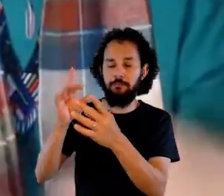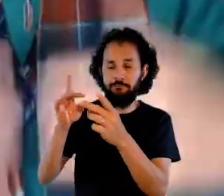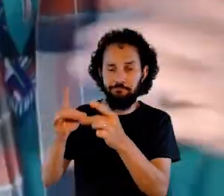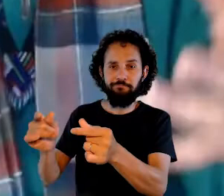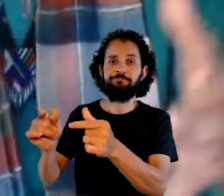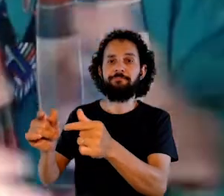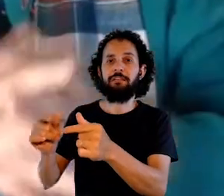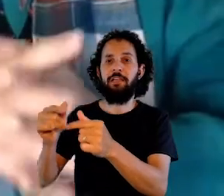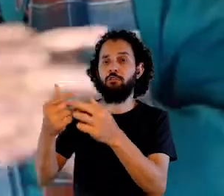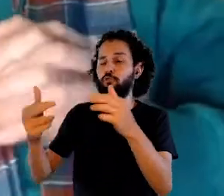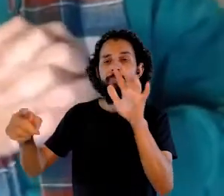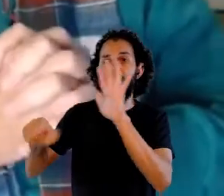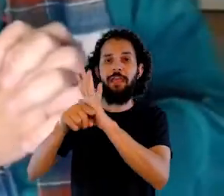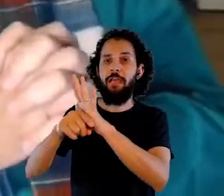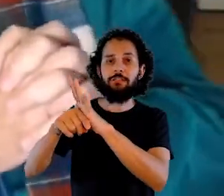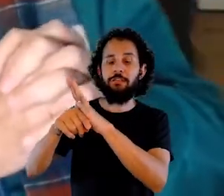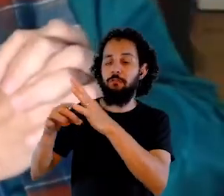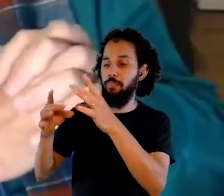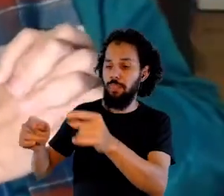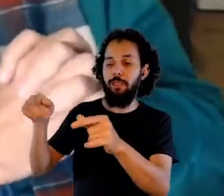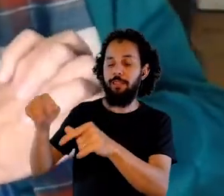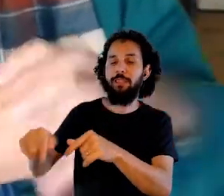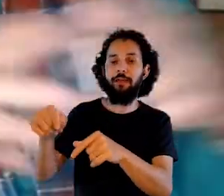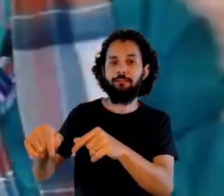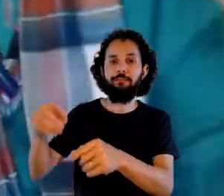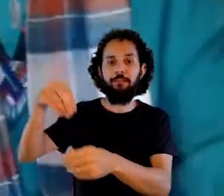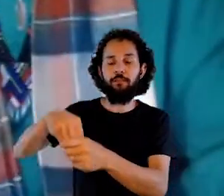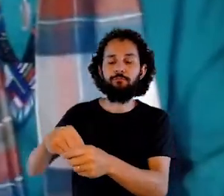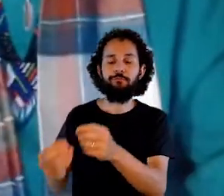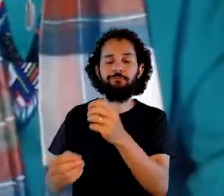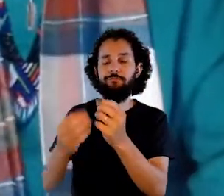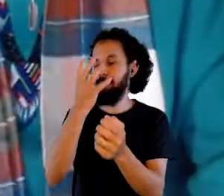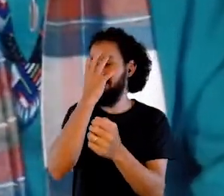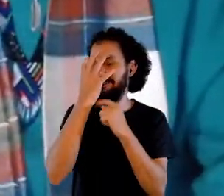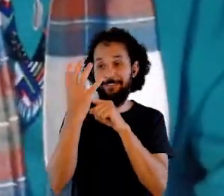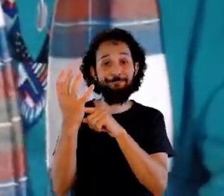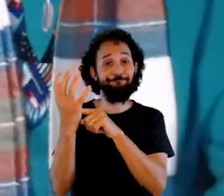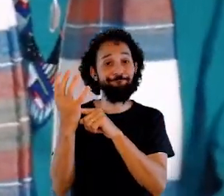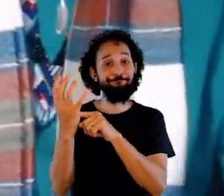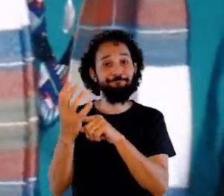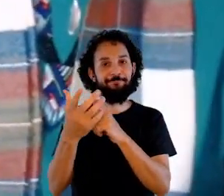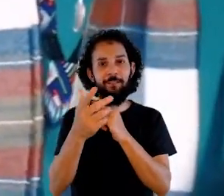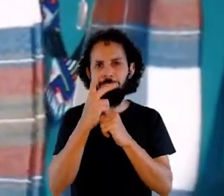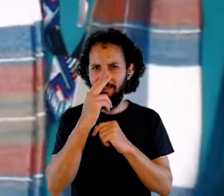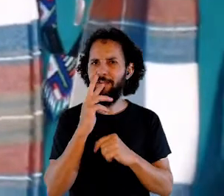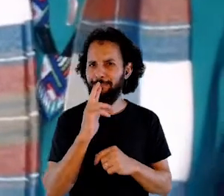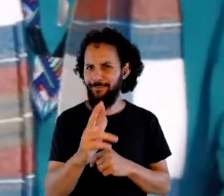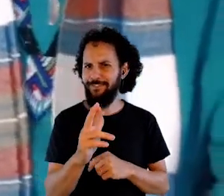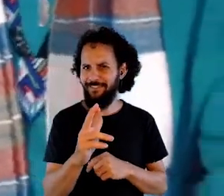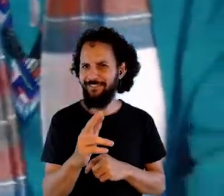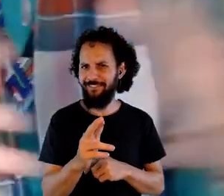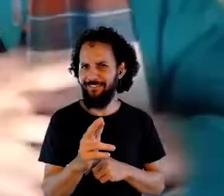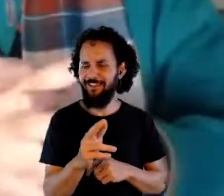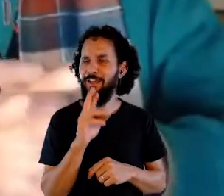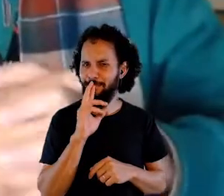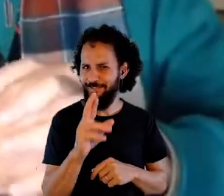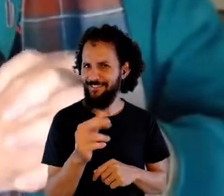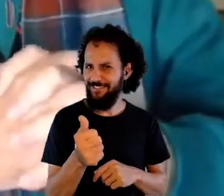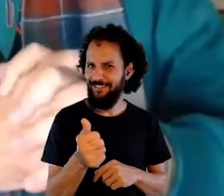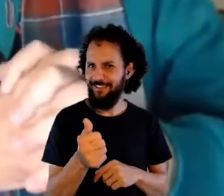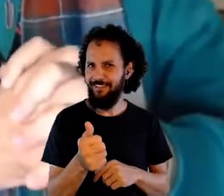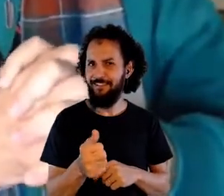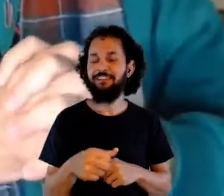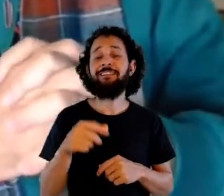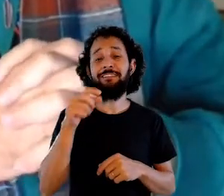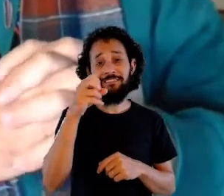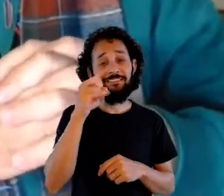queriam queimar. Então, não sei se eu te respondi o que você queria. Respondi o que você queria, não? Você abriu e eu quero que você